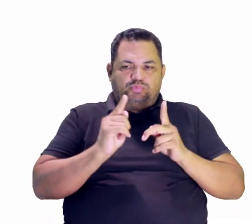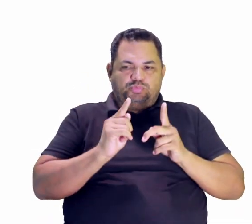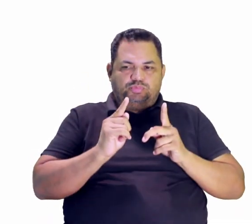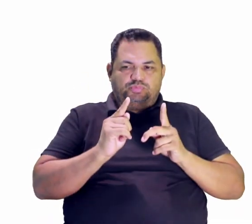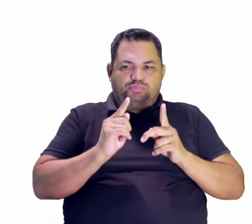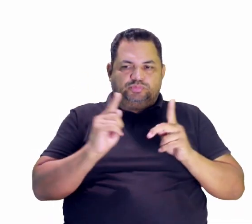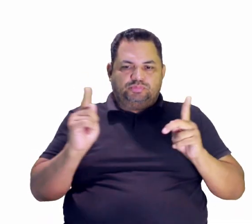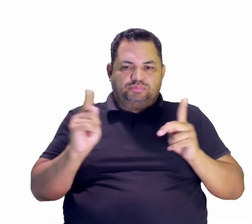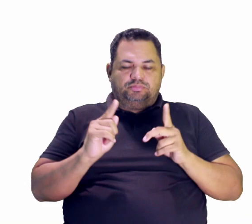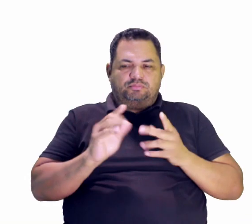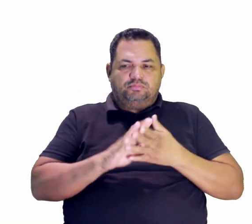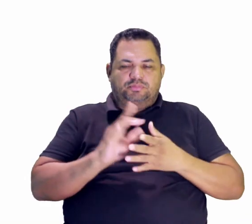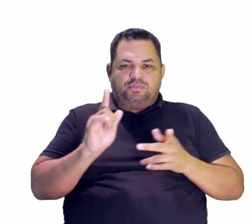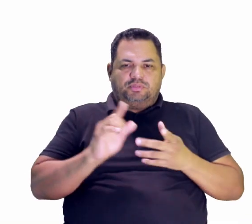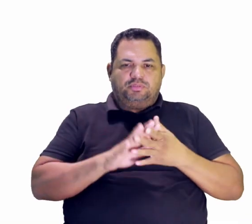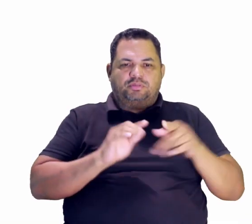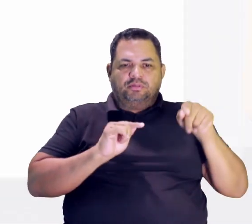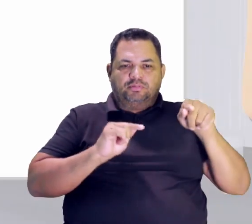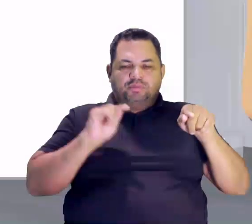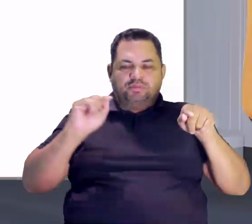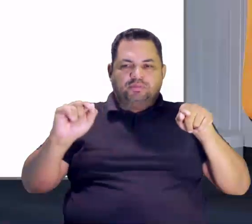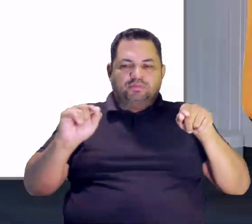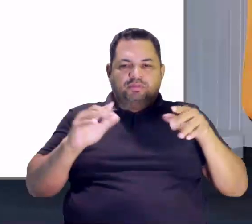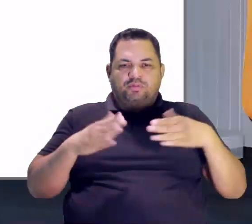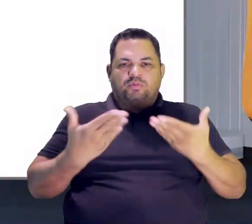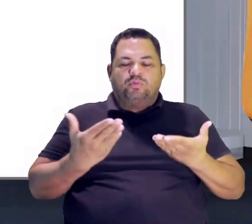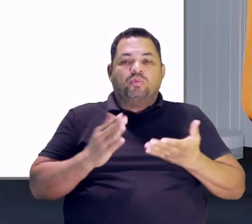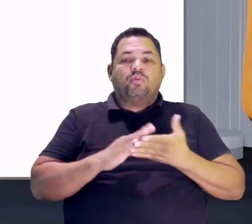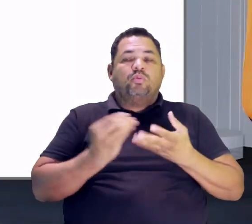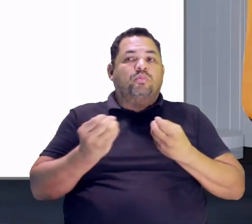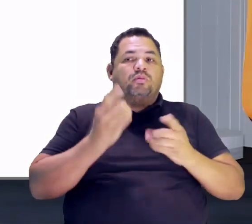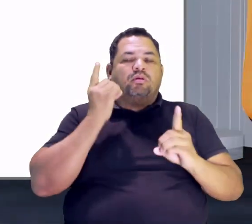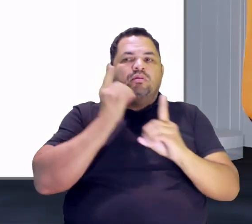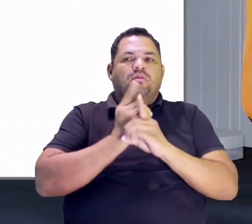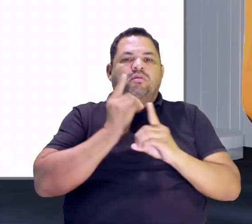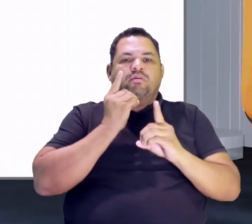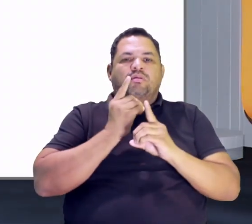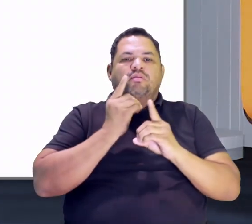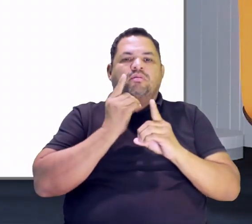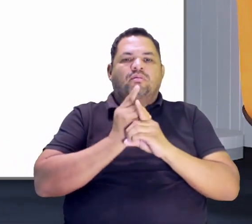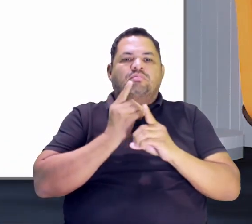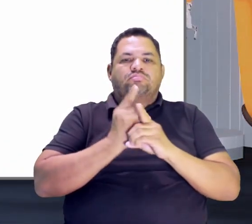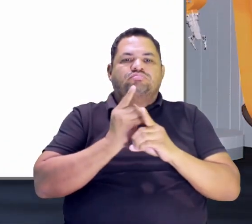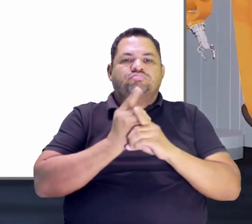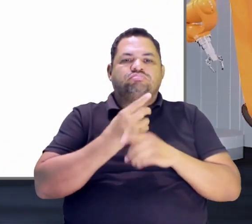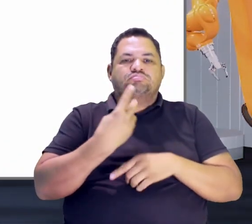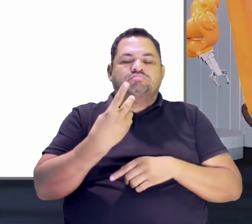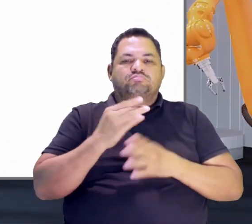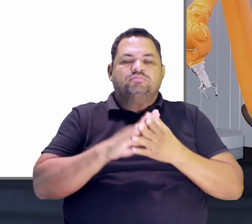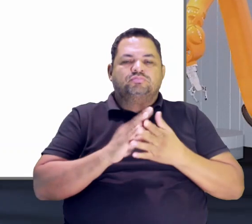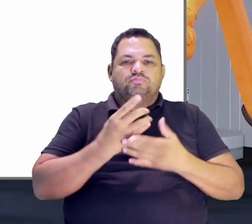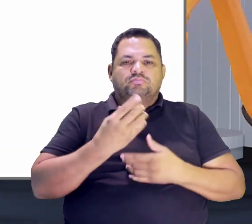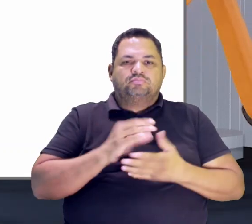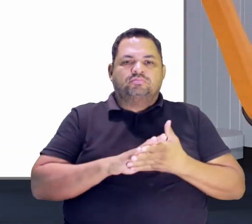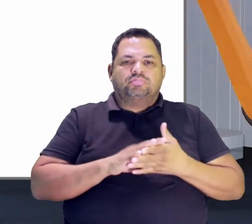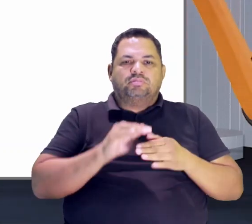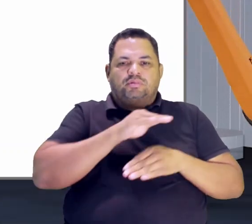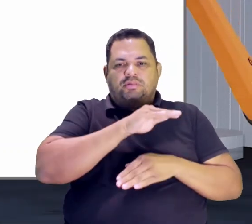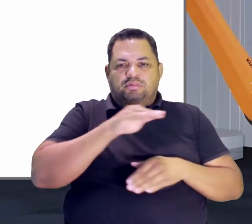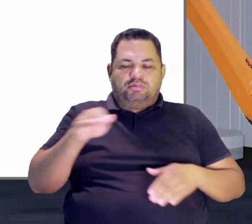pontos? Como encontra a menor distância entre dois pontos? Em linha reta, não tem distância menor do que a